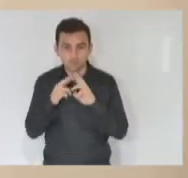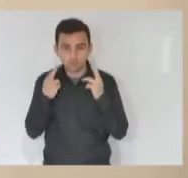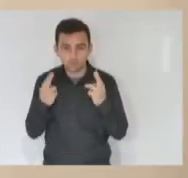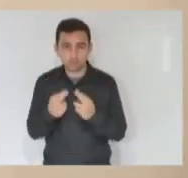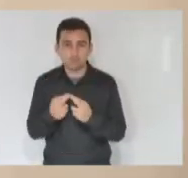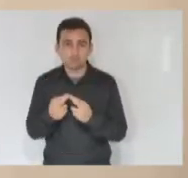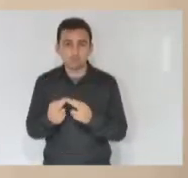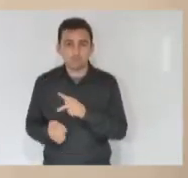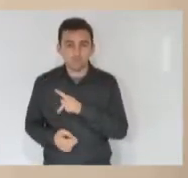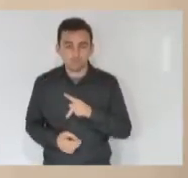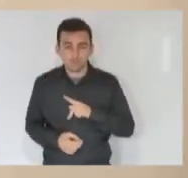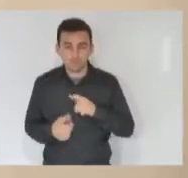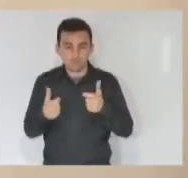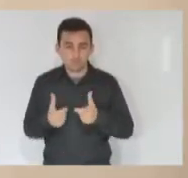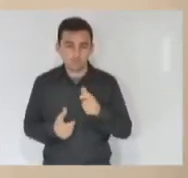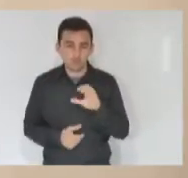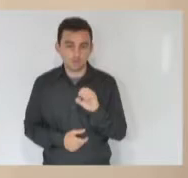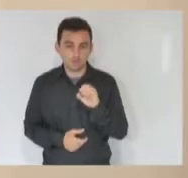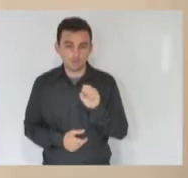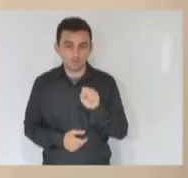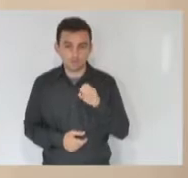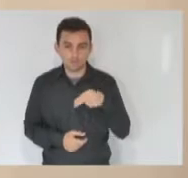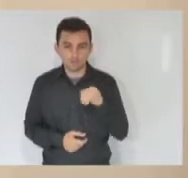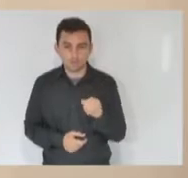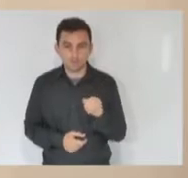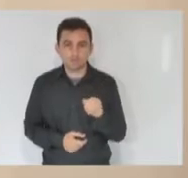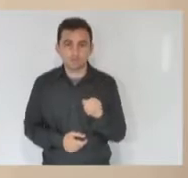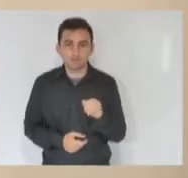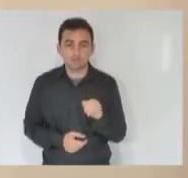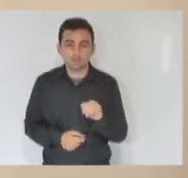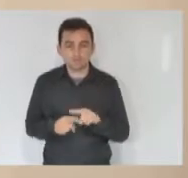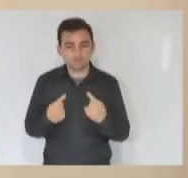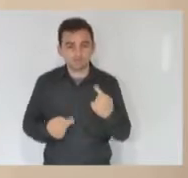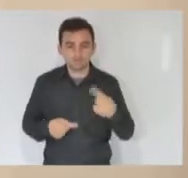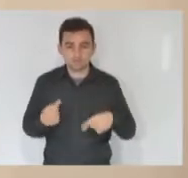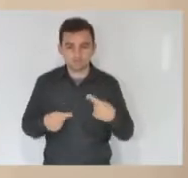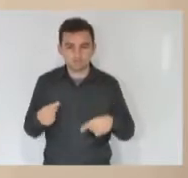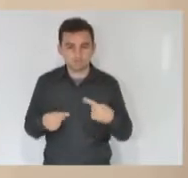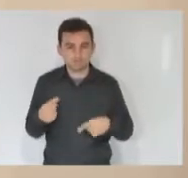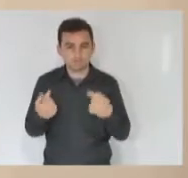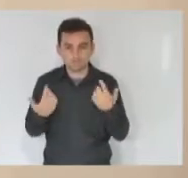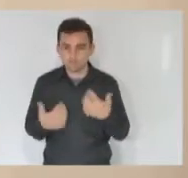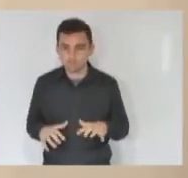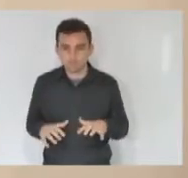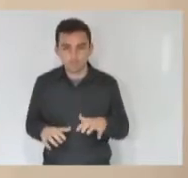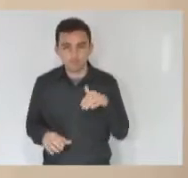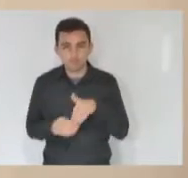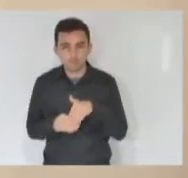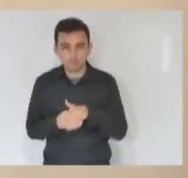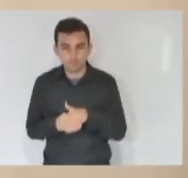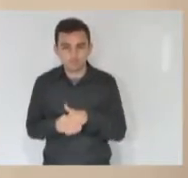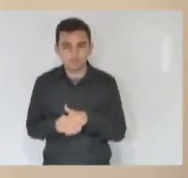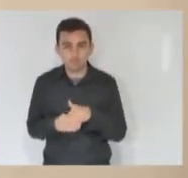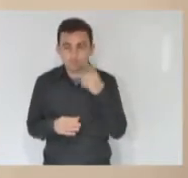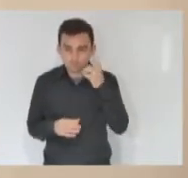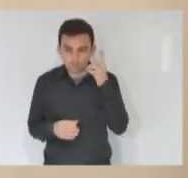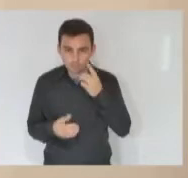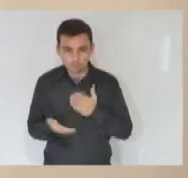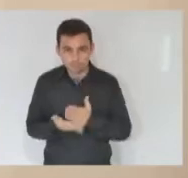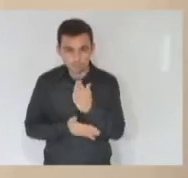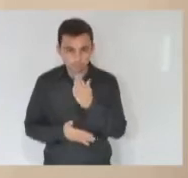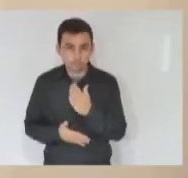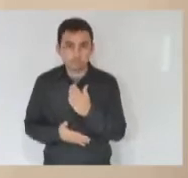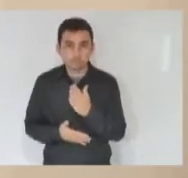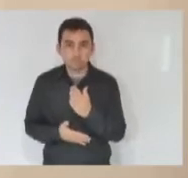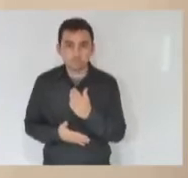plenário Osni Regis. Em discussão, não havendo quem queira discutir, em votação. Deputados que aprovam, permaneçam como se